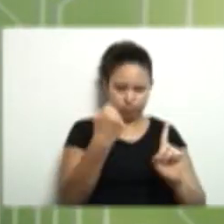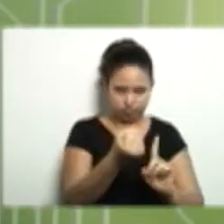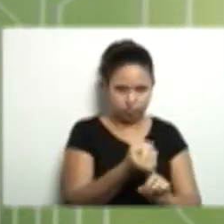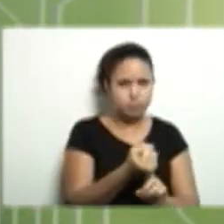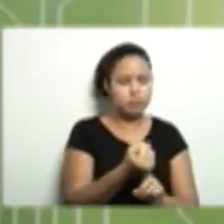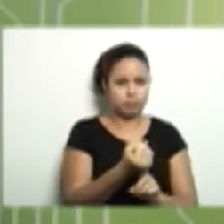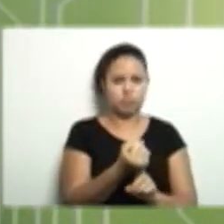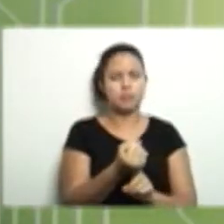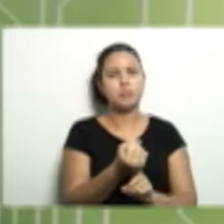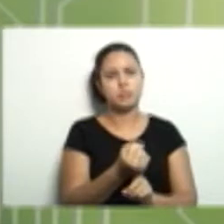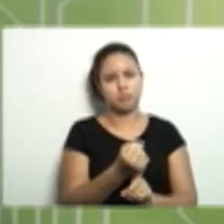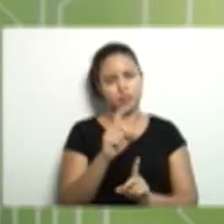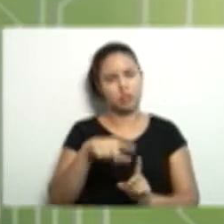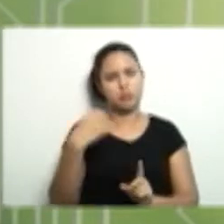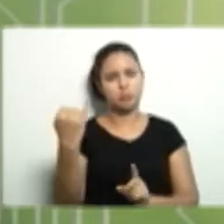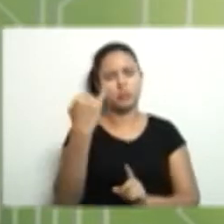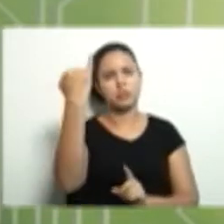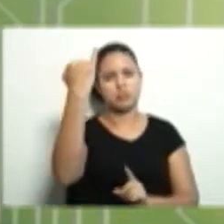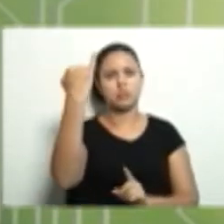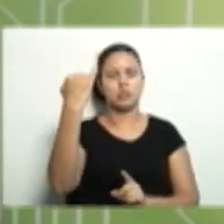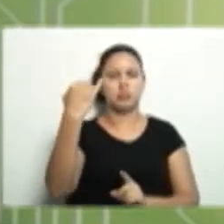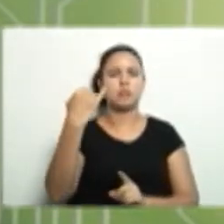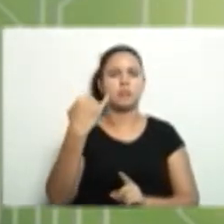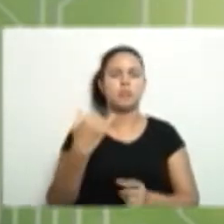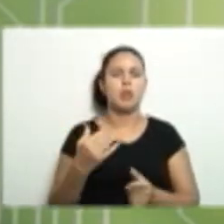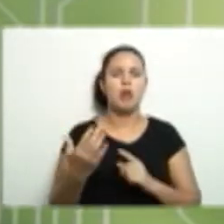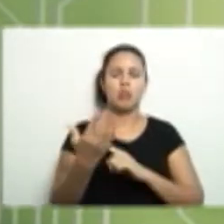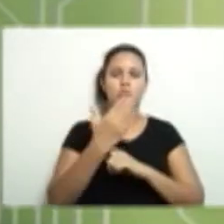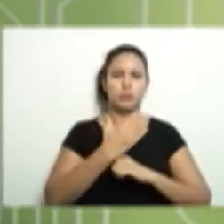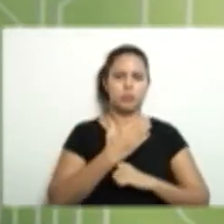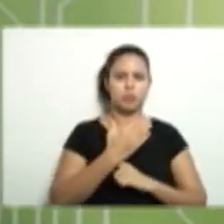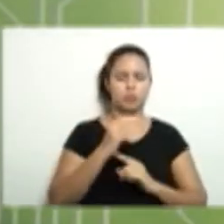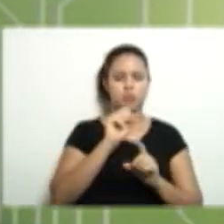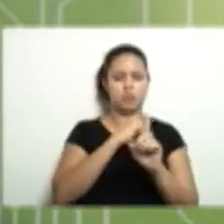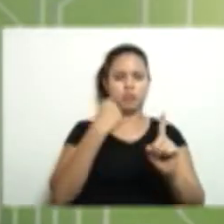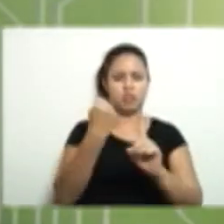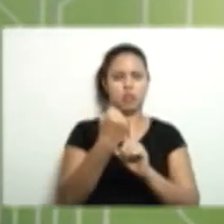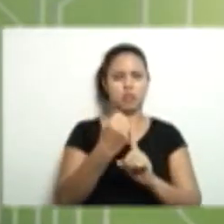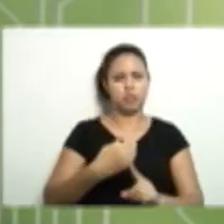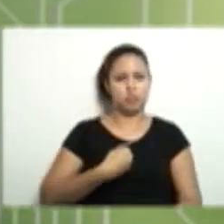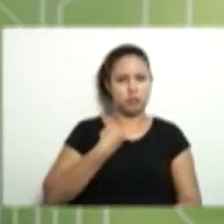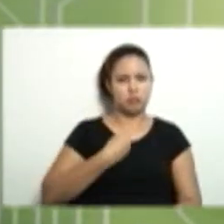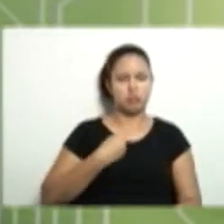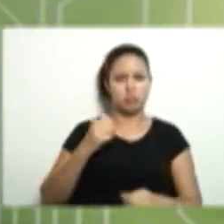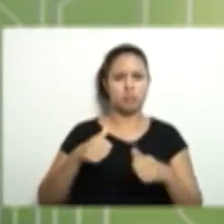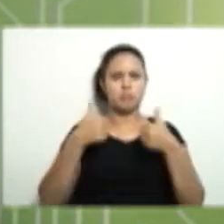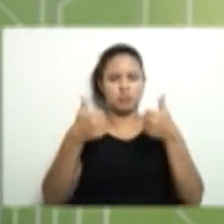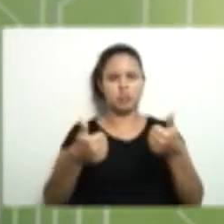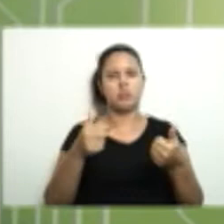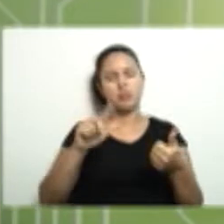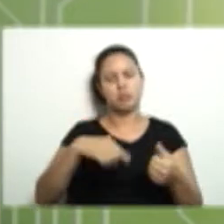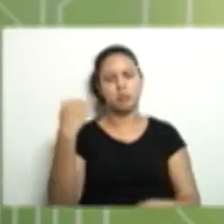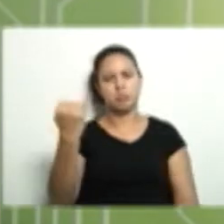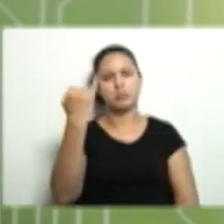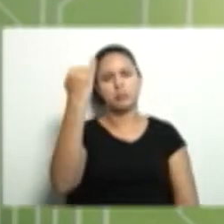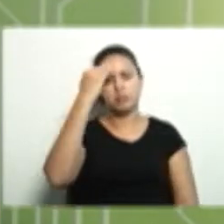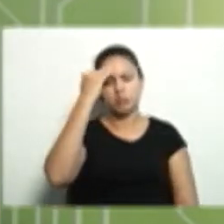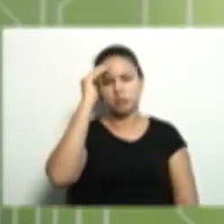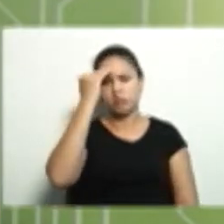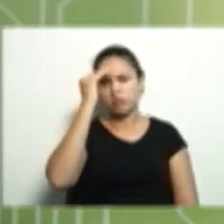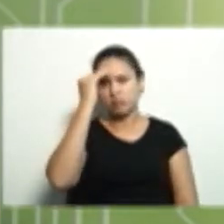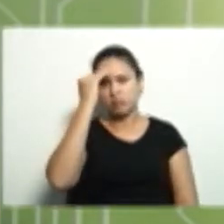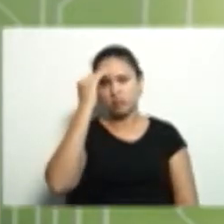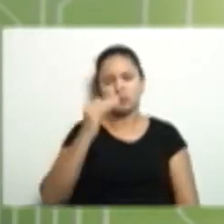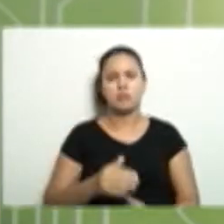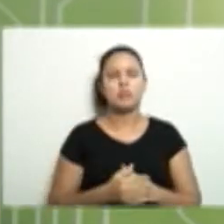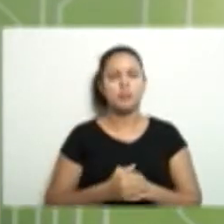costuma ser um diferencial no quesito qualidade de vida. Então, é muito importante compreender como isso se insere nessa questão do